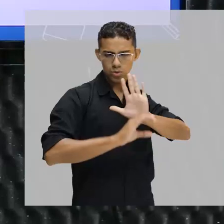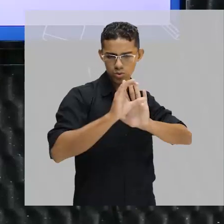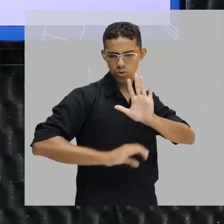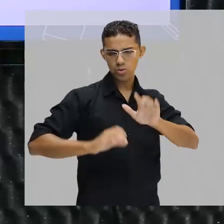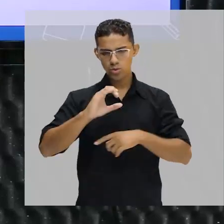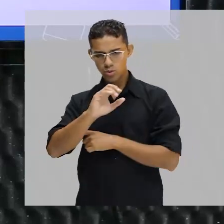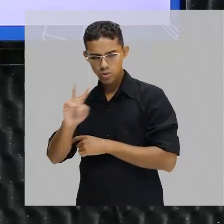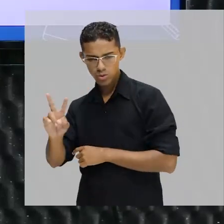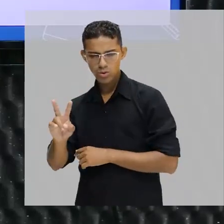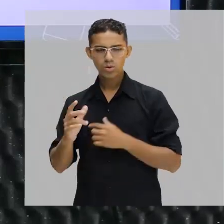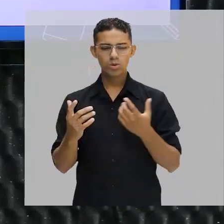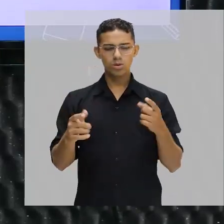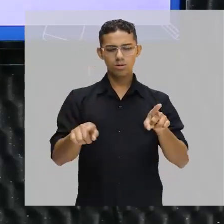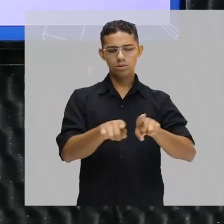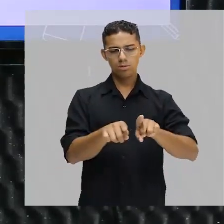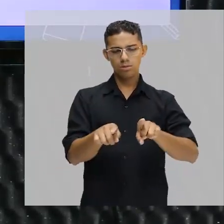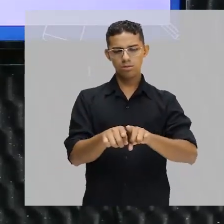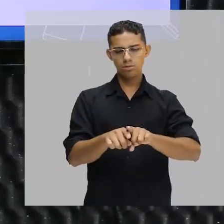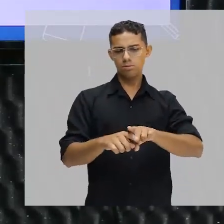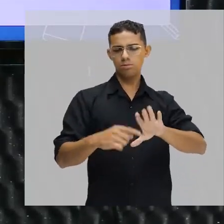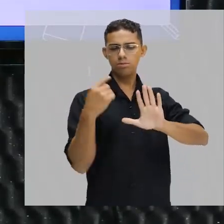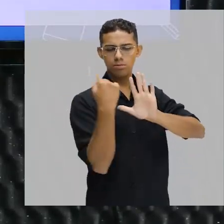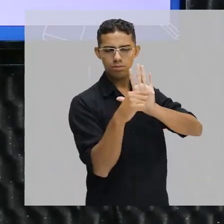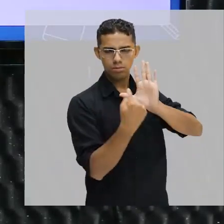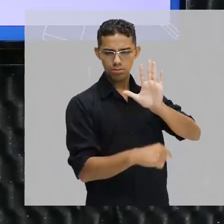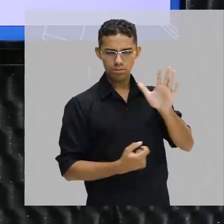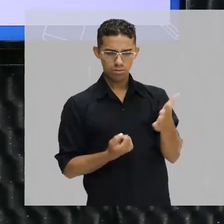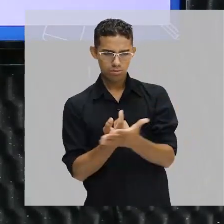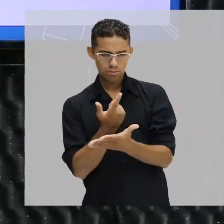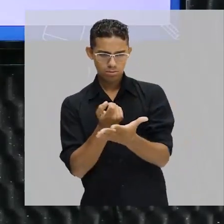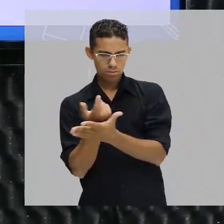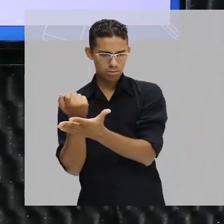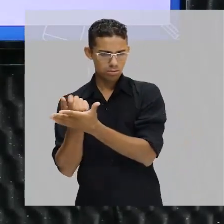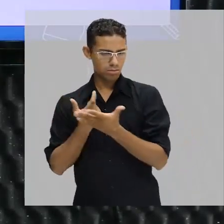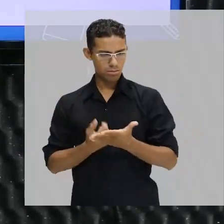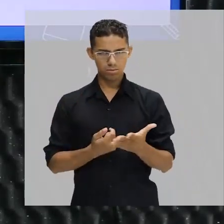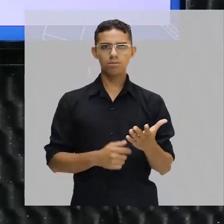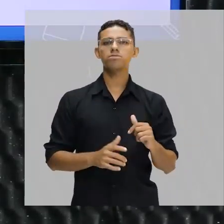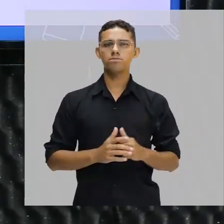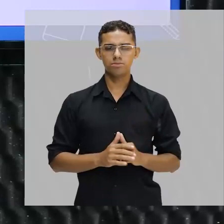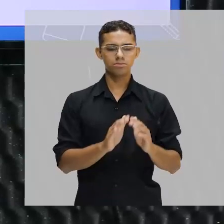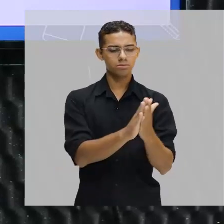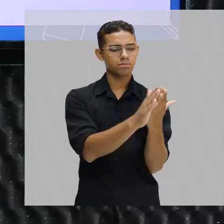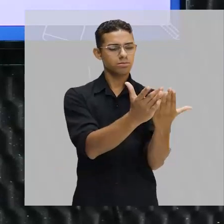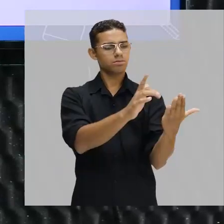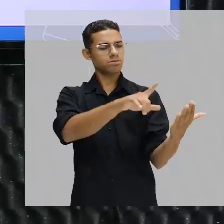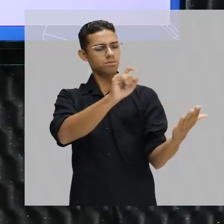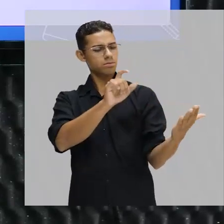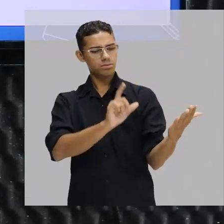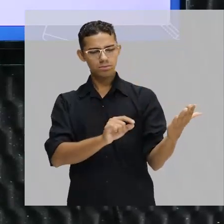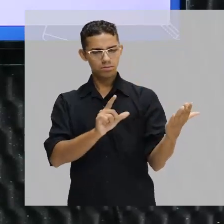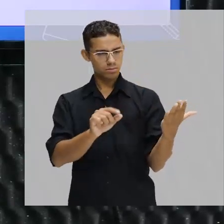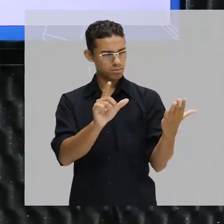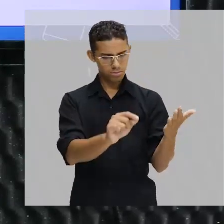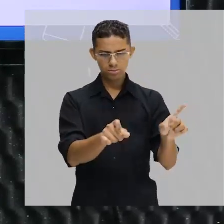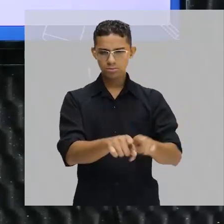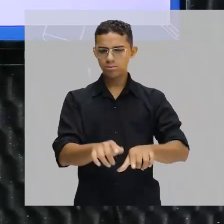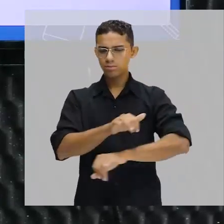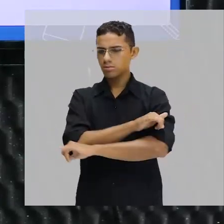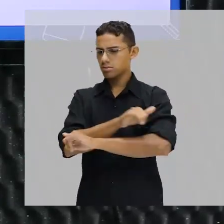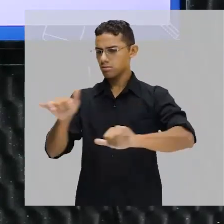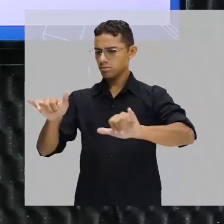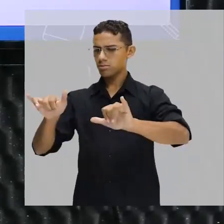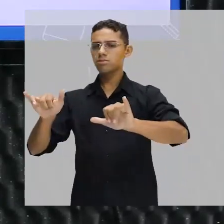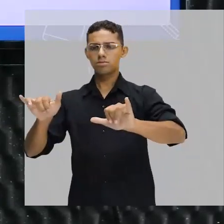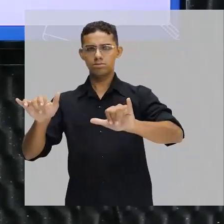de classificados. E aí, claro que dentro de uma eu posso ter outra tipologia. Por exemplo, na notícia, A notícia ela